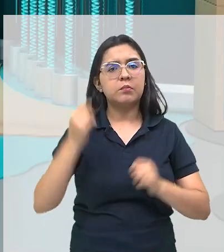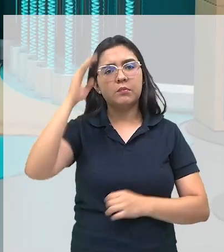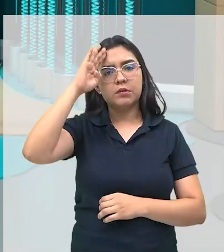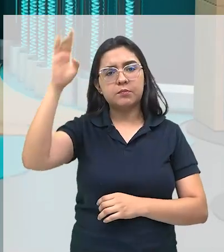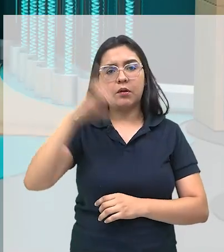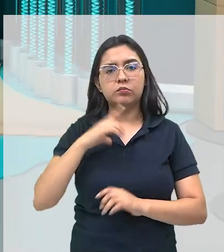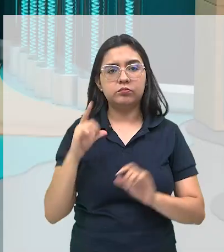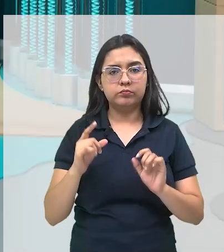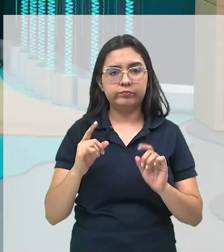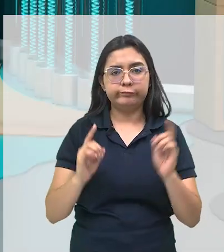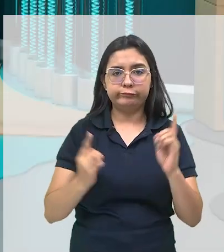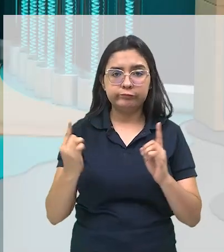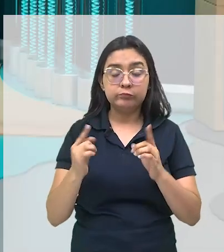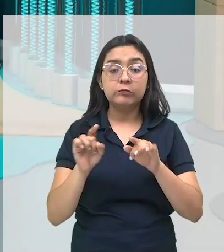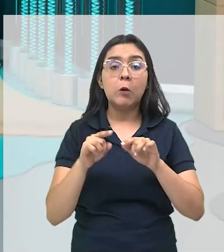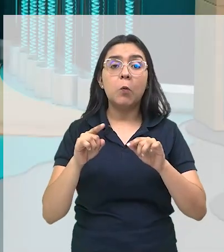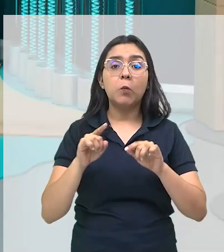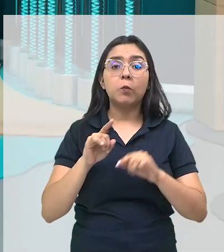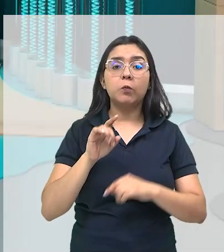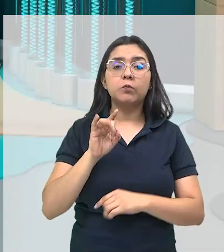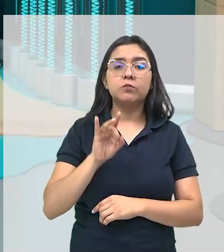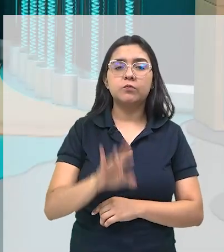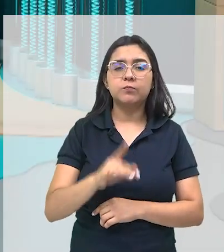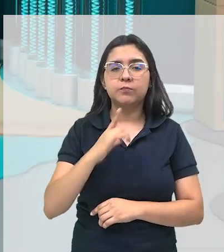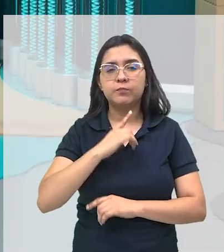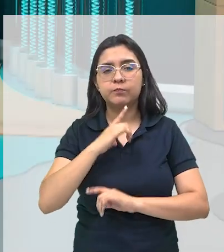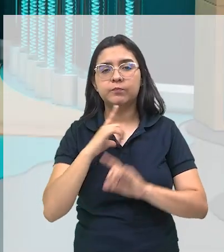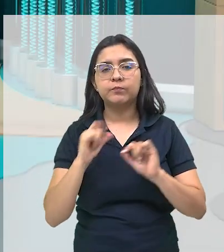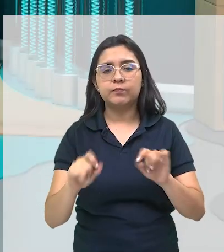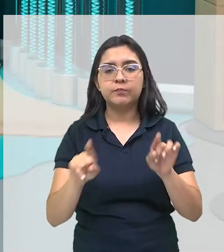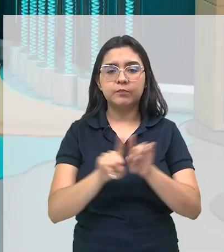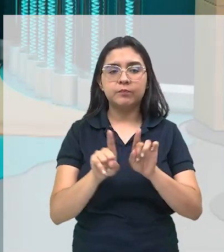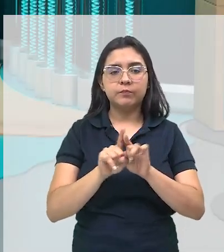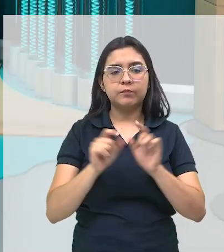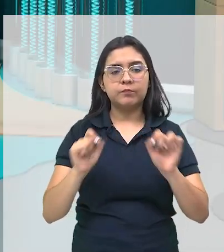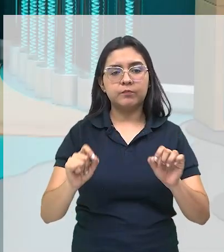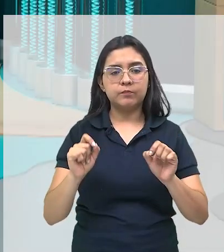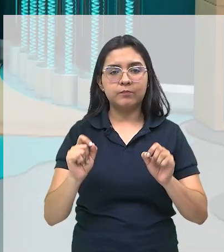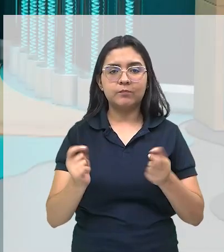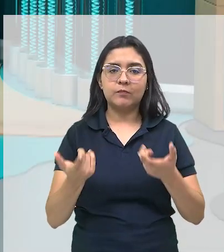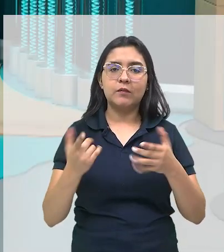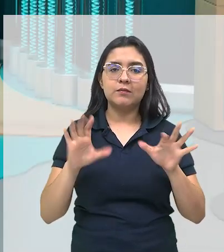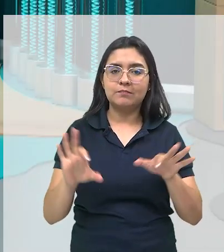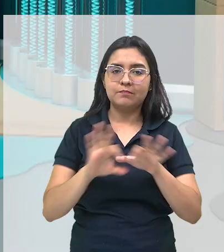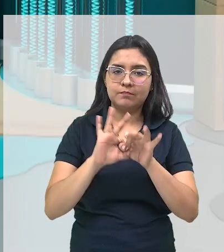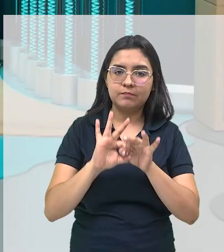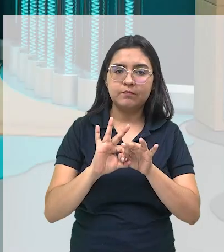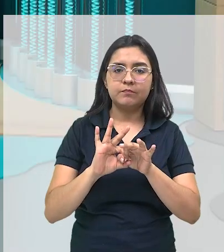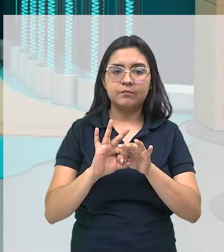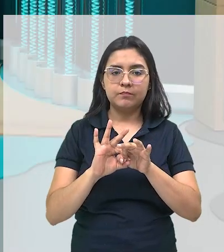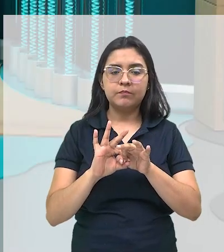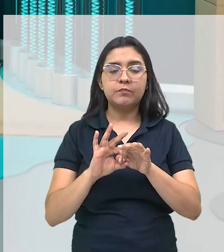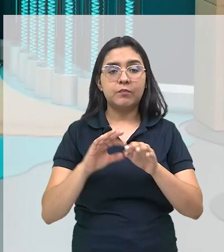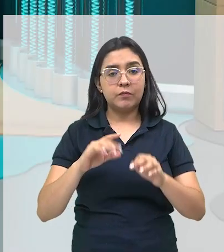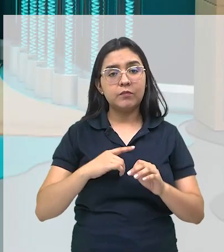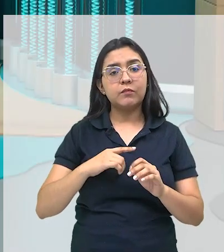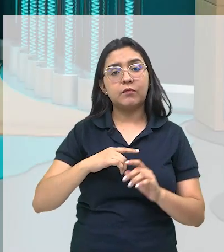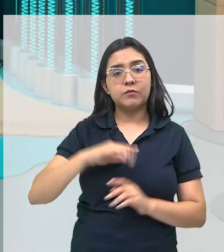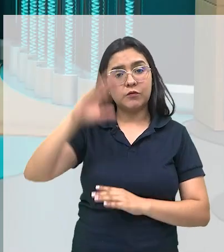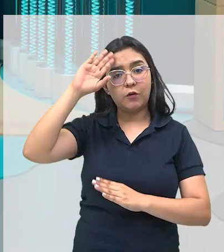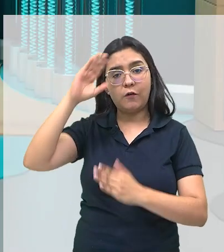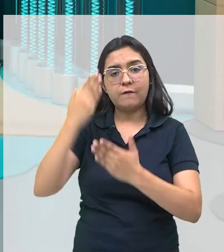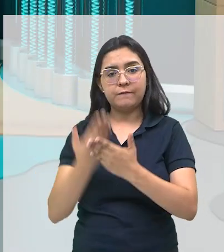dominação entre um e o outro. O que existe é uma cooperação mútua, onde um confia no